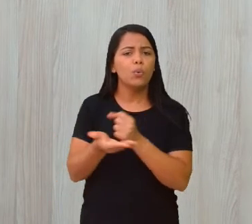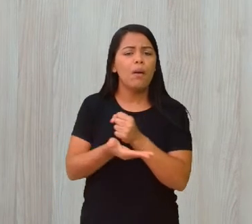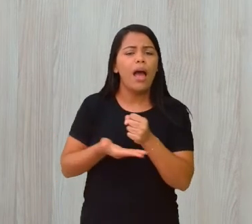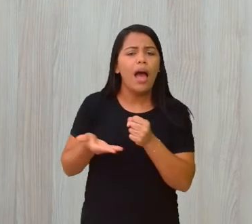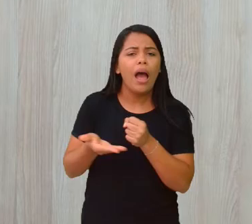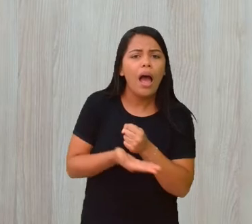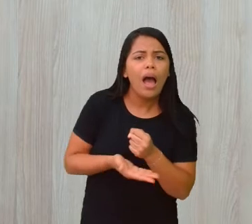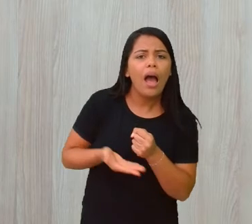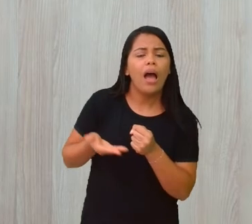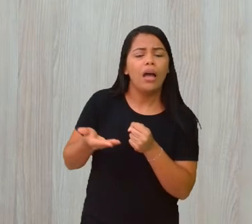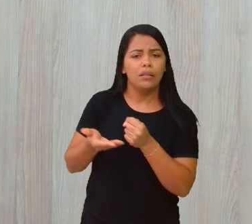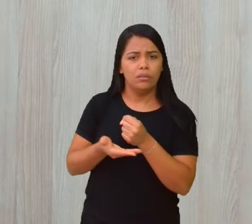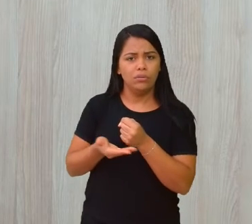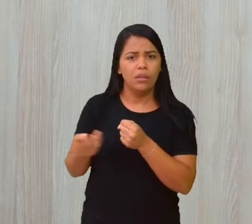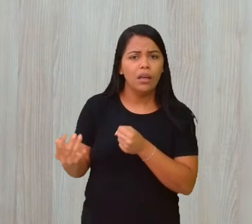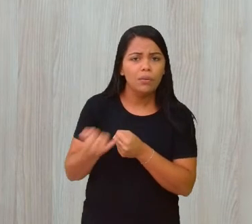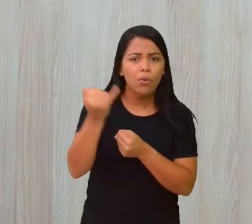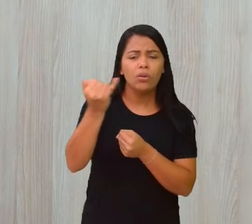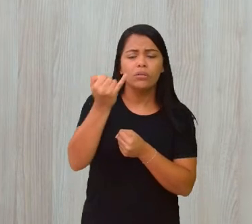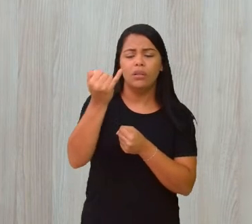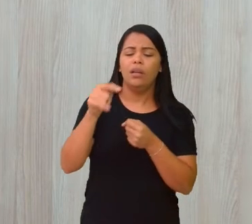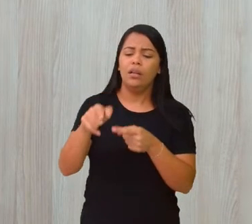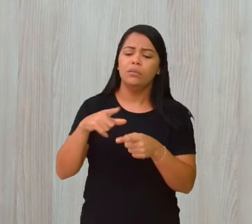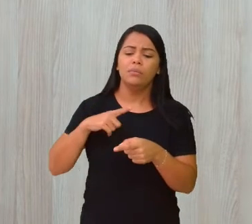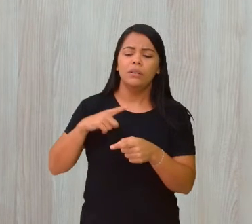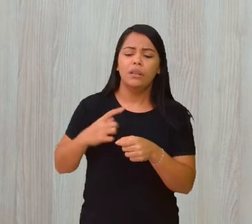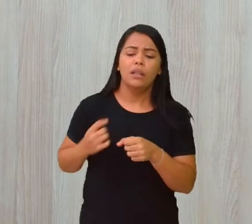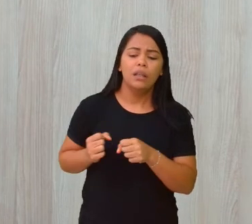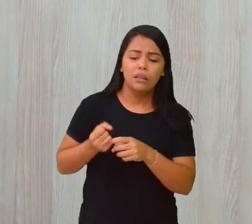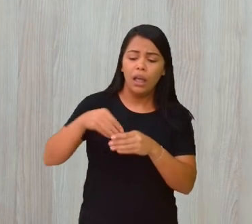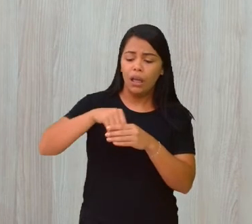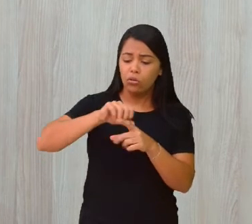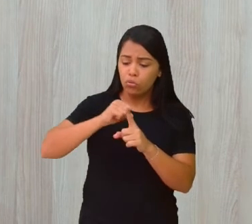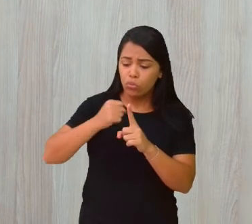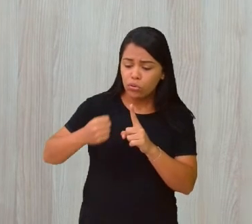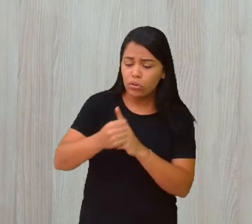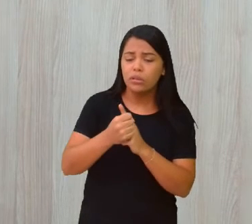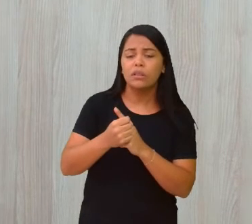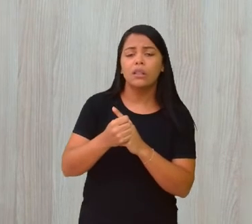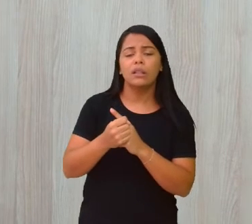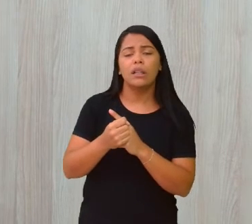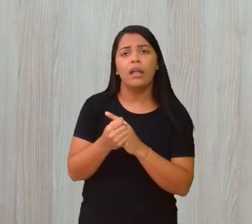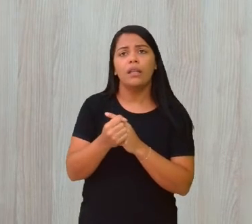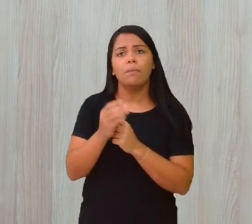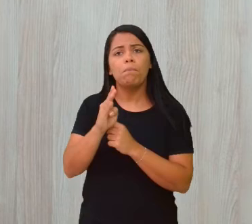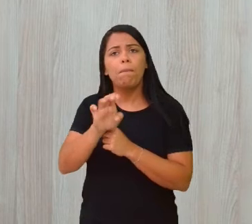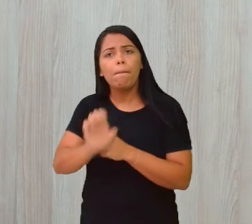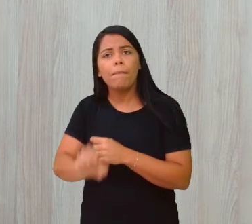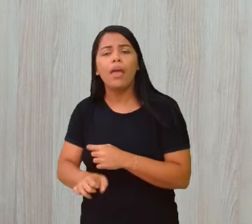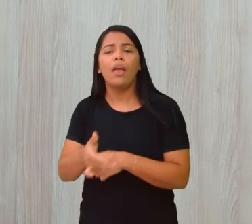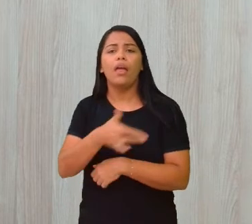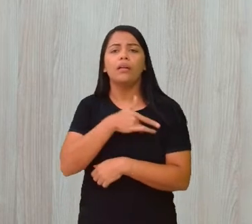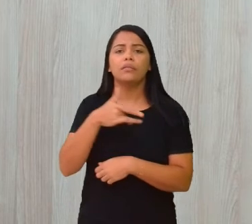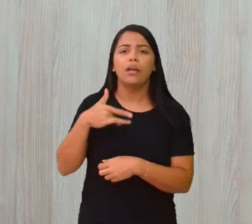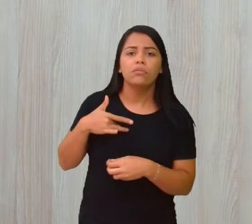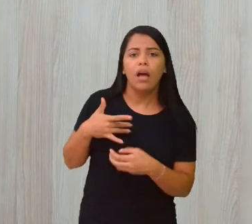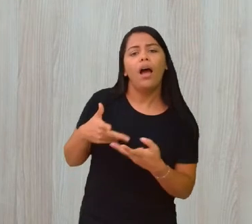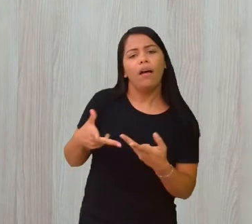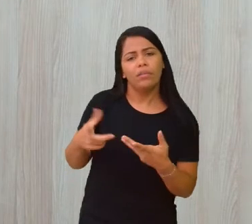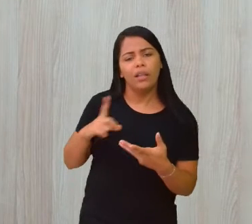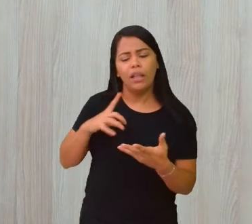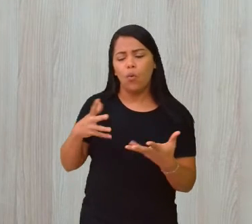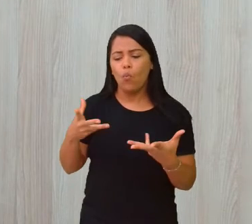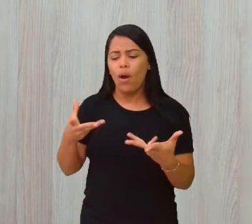né, elementares, para uma sociedade ficar bem, né, saudável, harmoniosa,